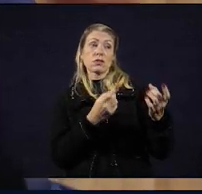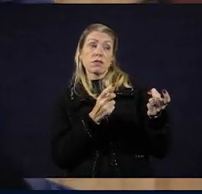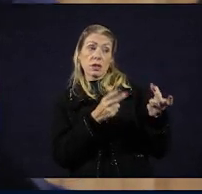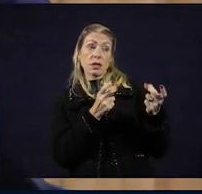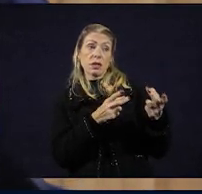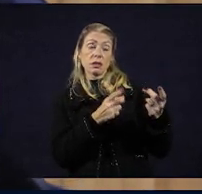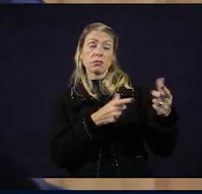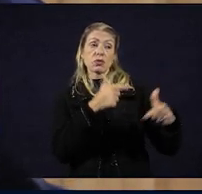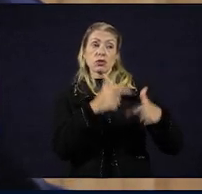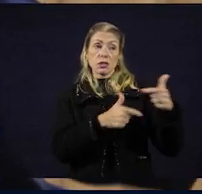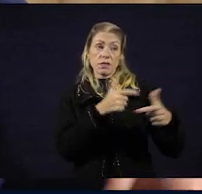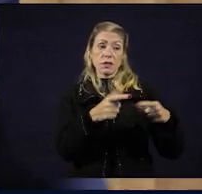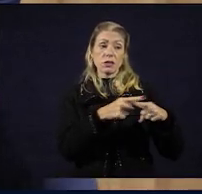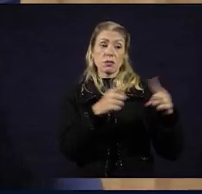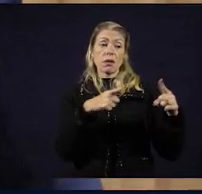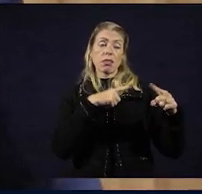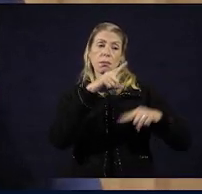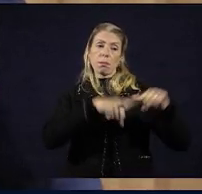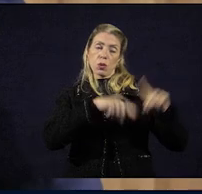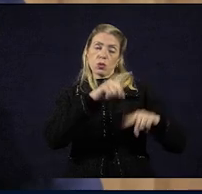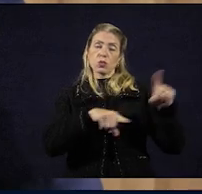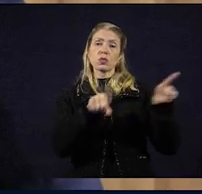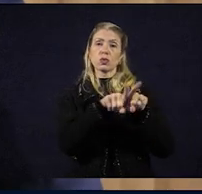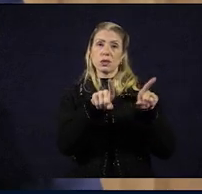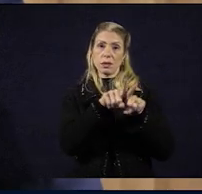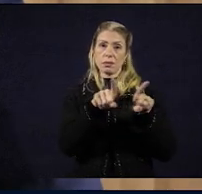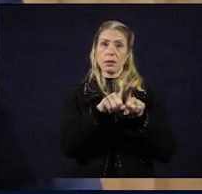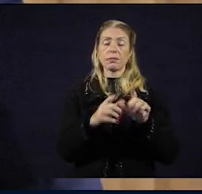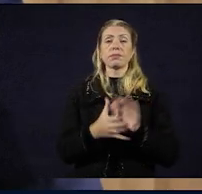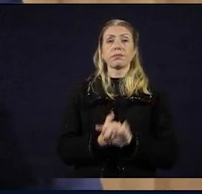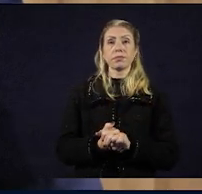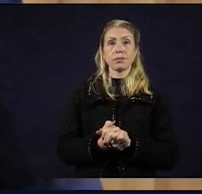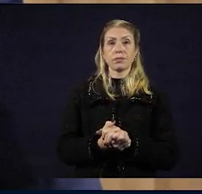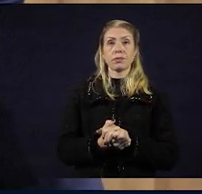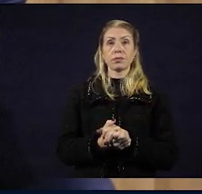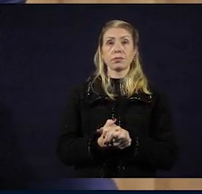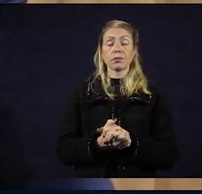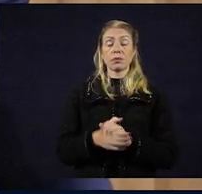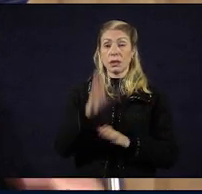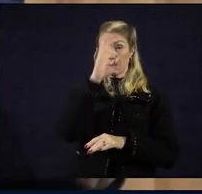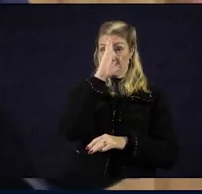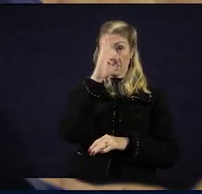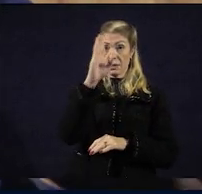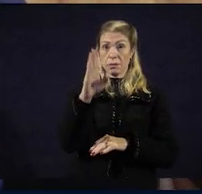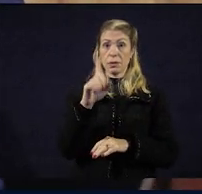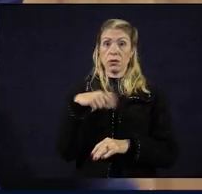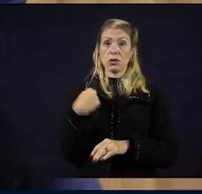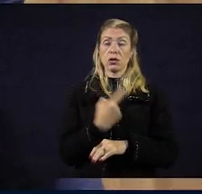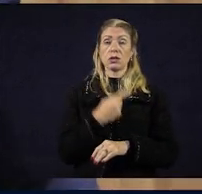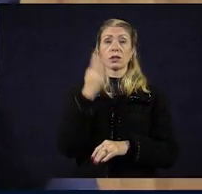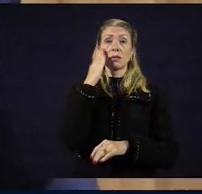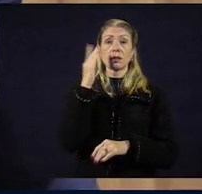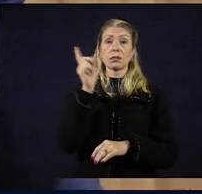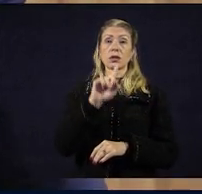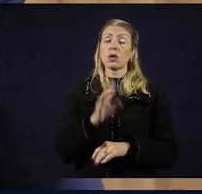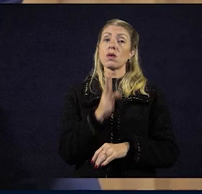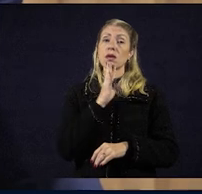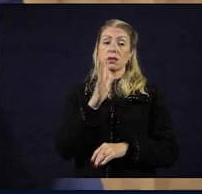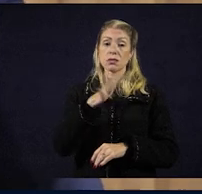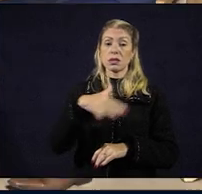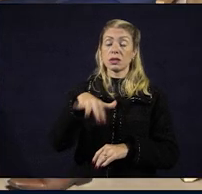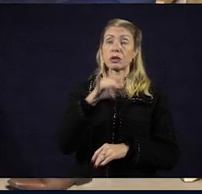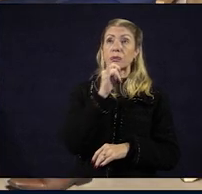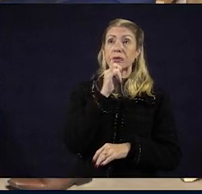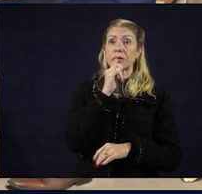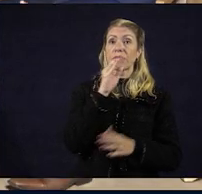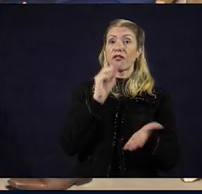mas a margem vem do produto acho que os grandes pontos para a gente foi essa esses conhecimentos do setor né então muita